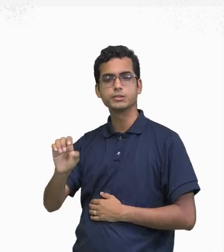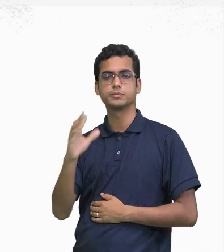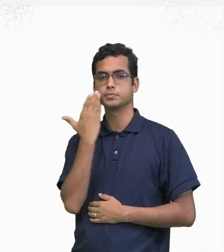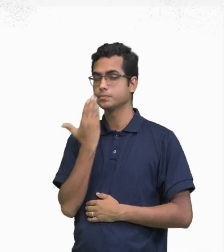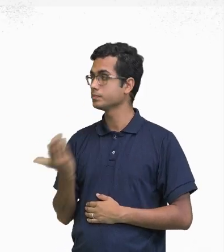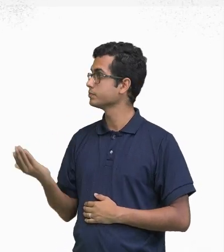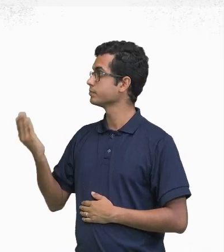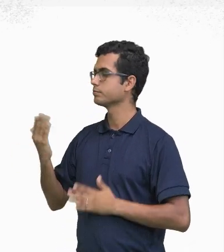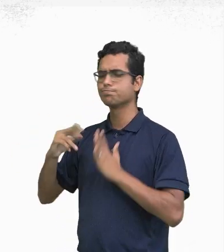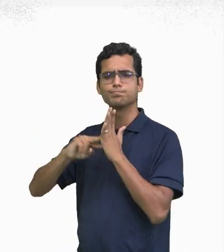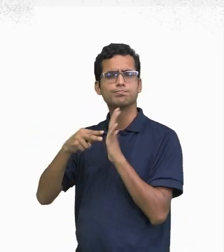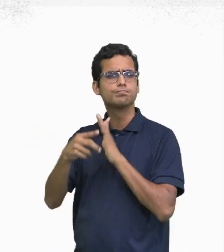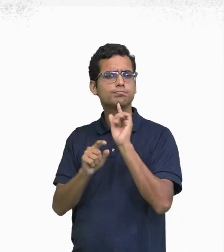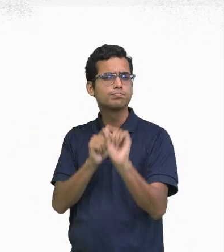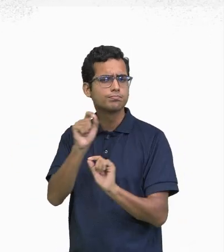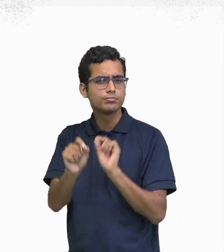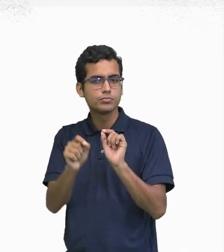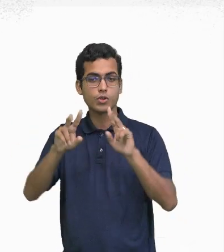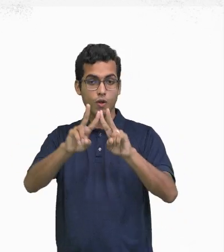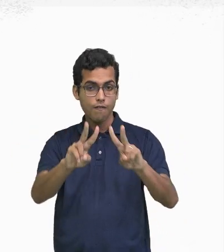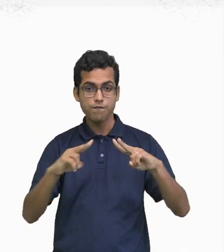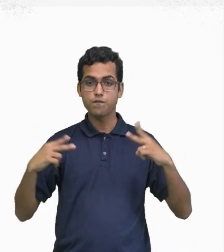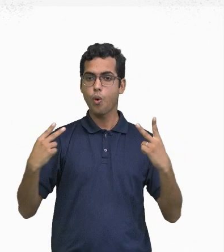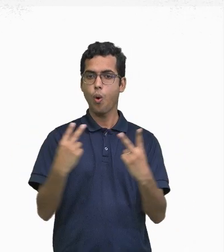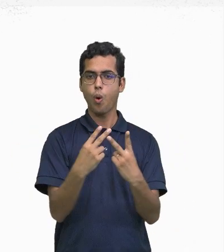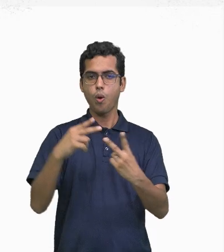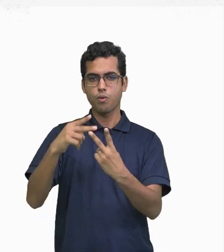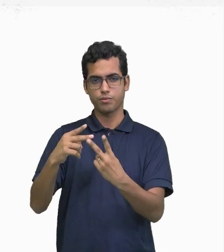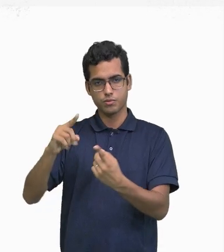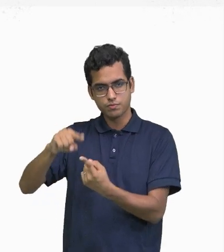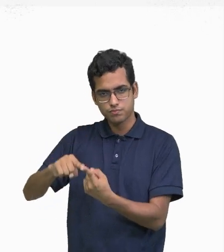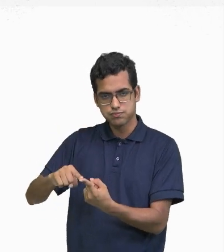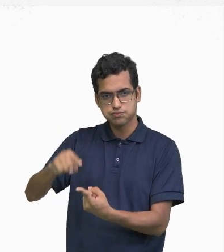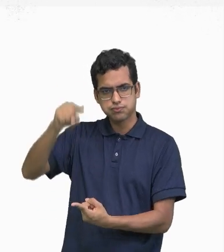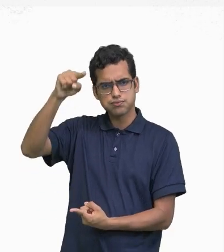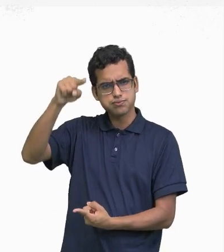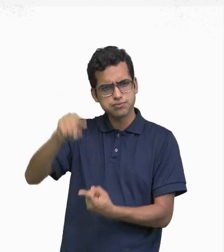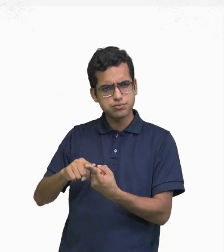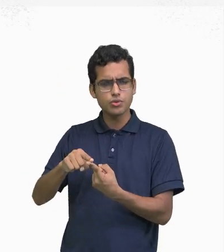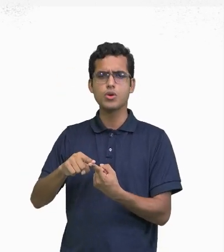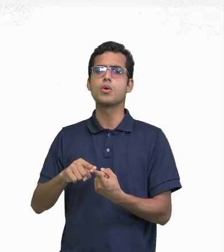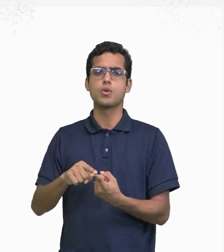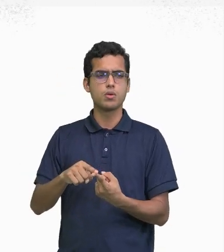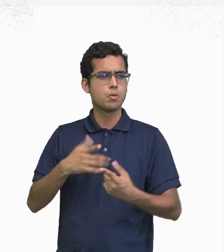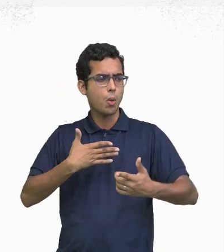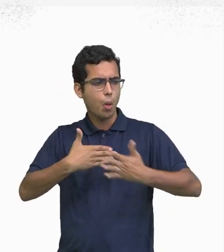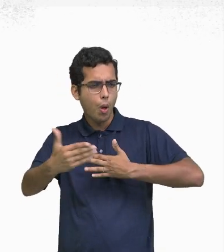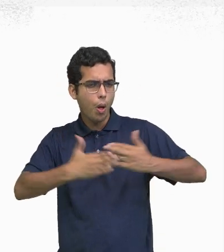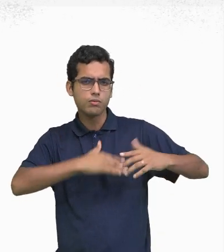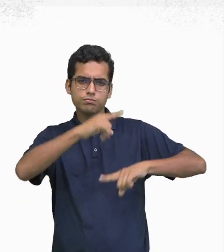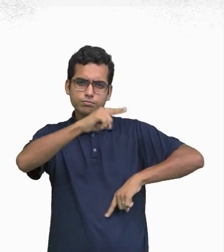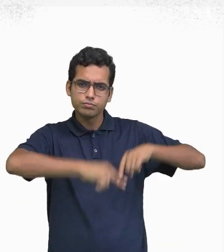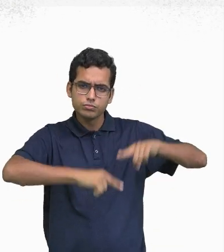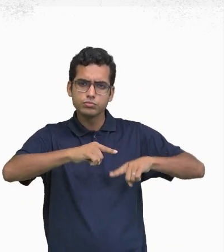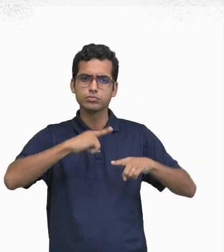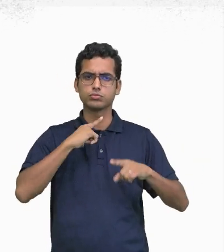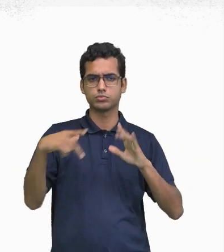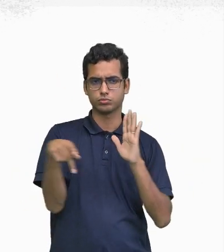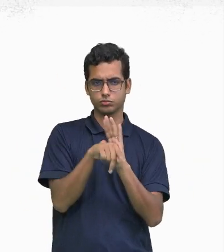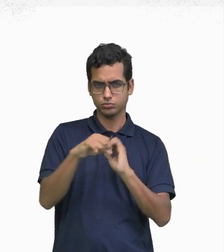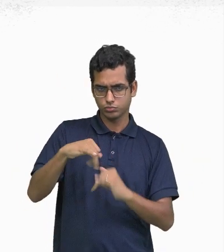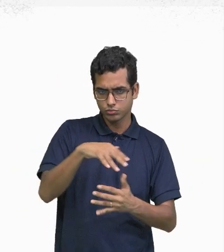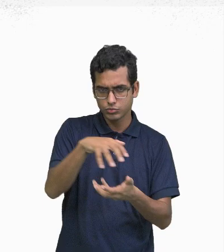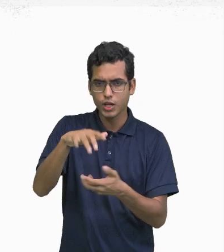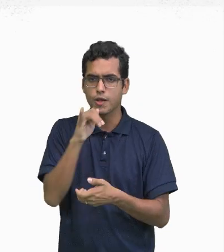Volume nada mais é do que o espaço total que qualquer objeto ocupa no mundo, como uma caixa ou